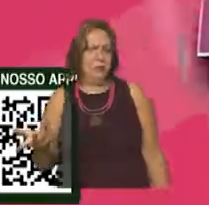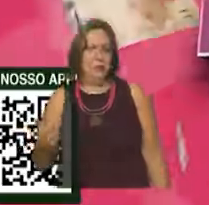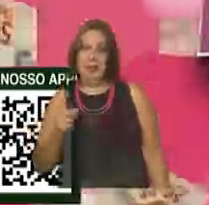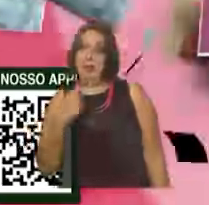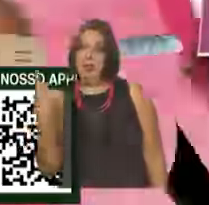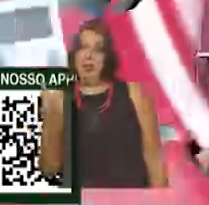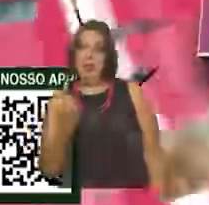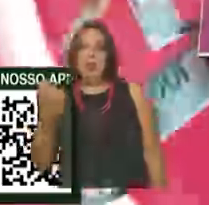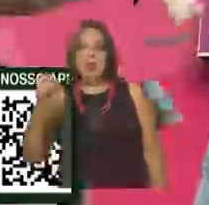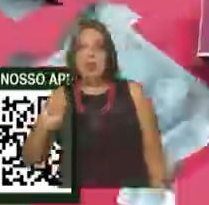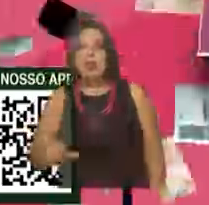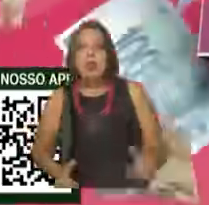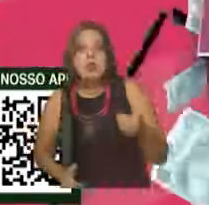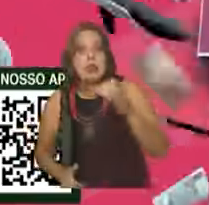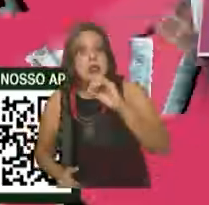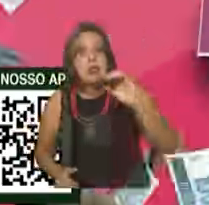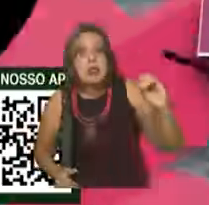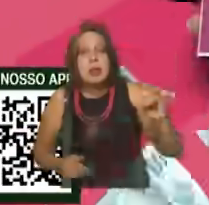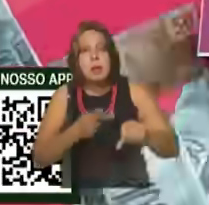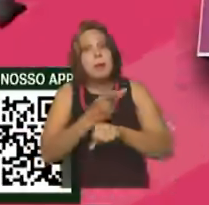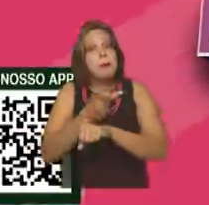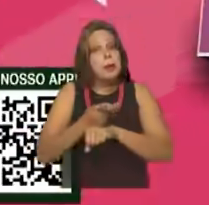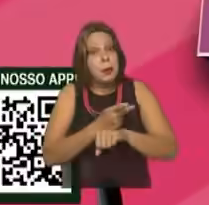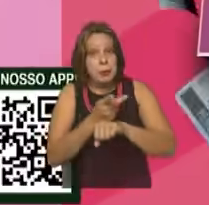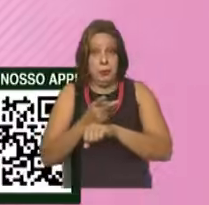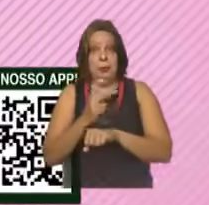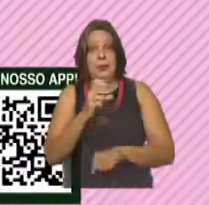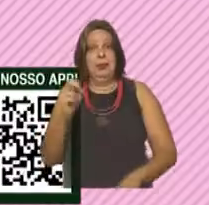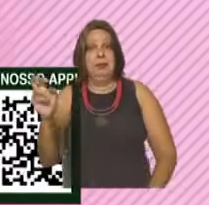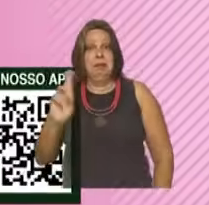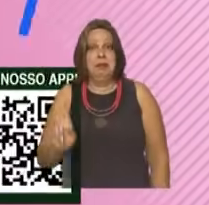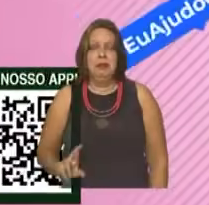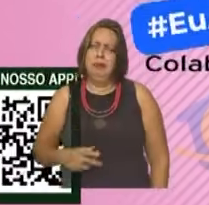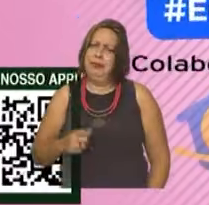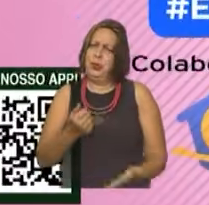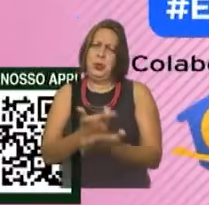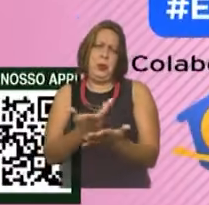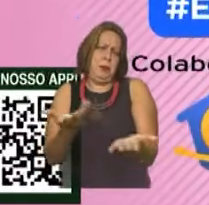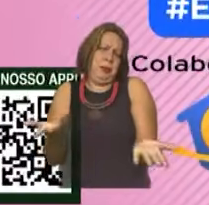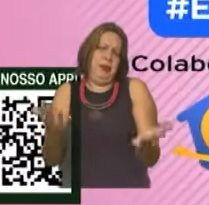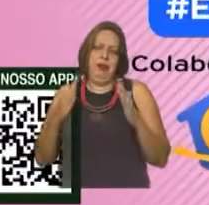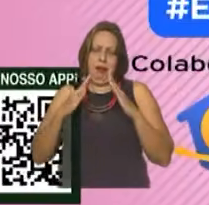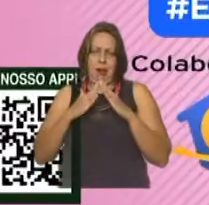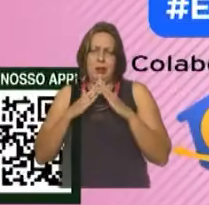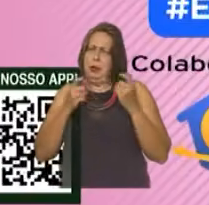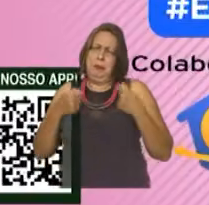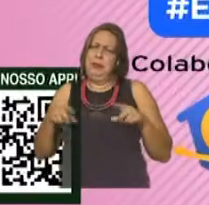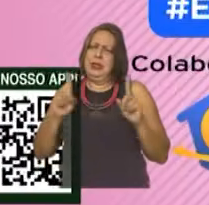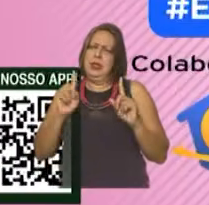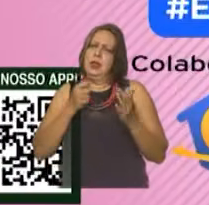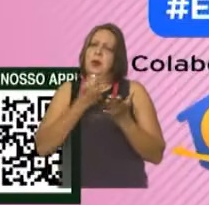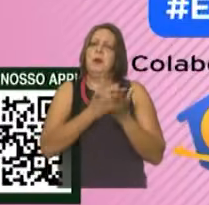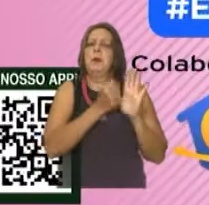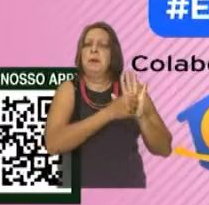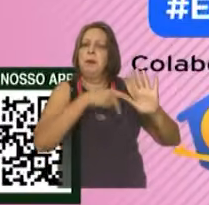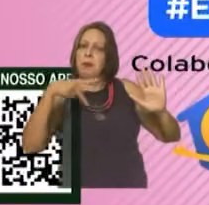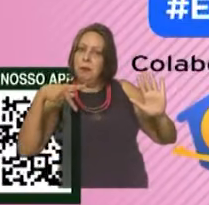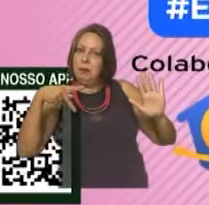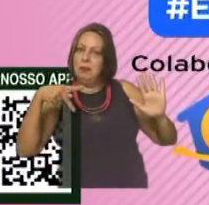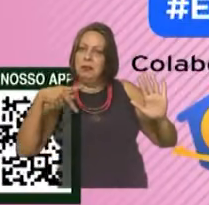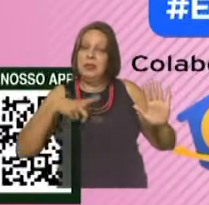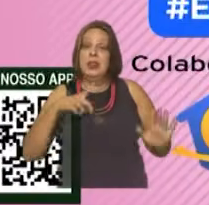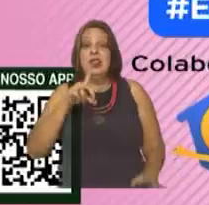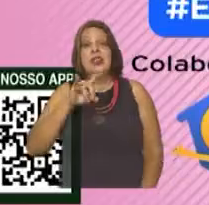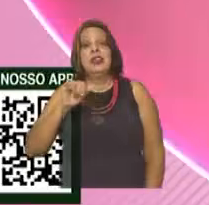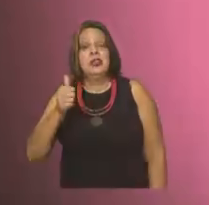Gira Sergipe são 100 prêmios de 500 reais. Adquira sem sair de casa pelo aplicativo ou no ponto de venda. Dia